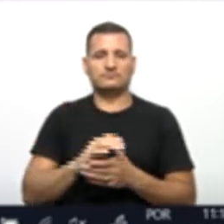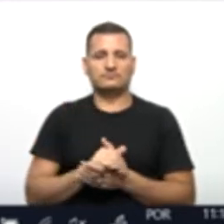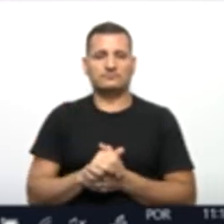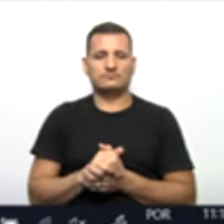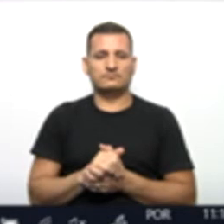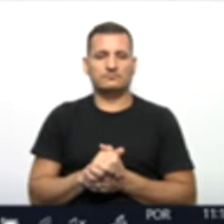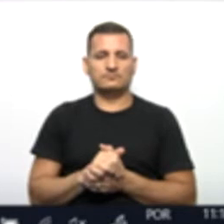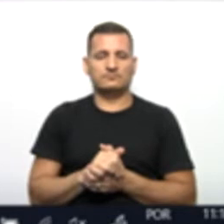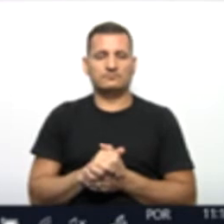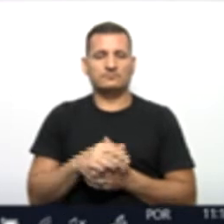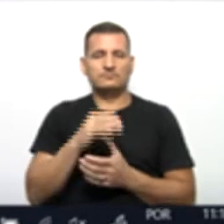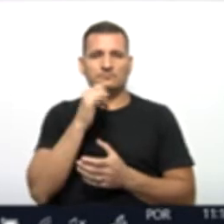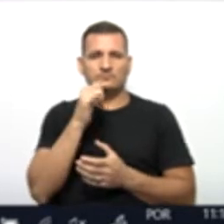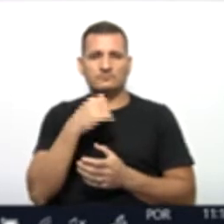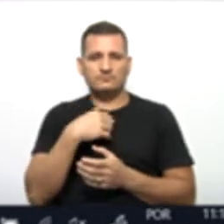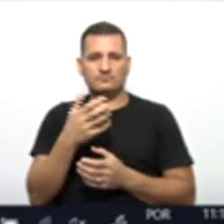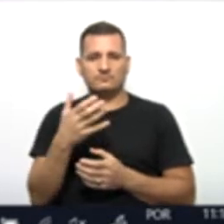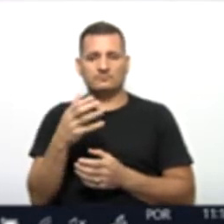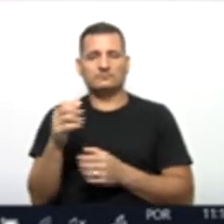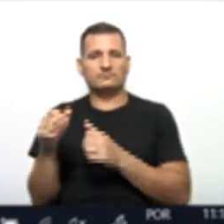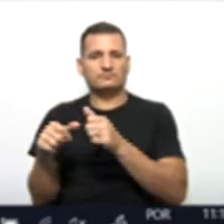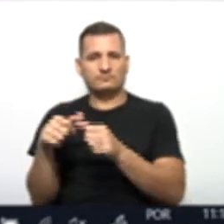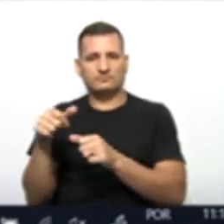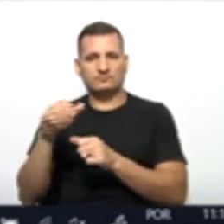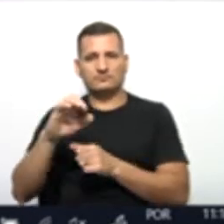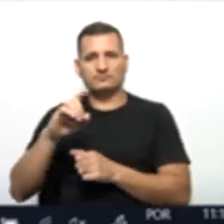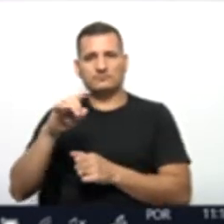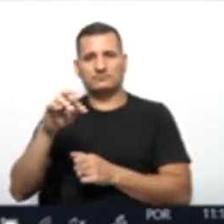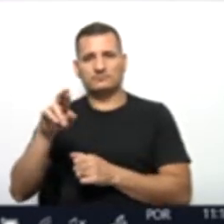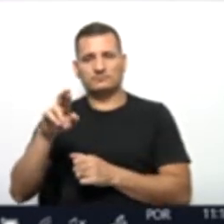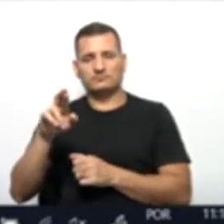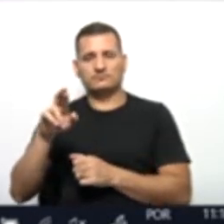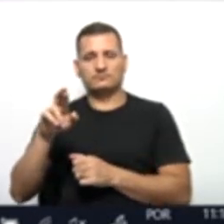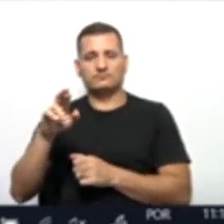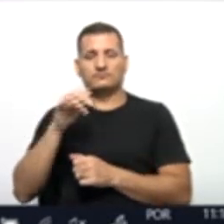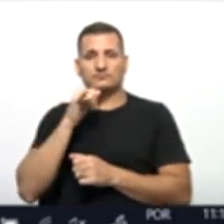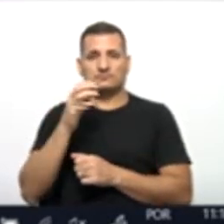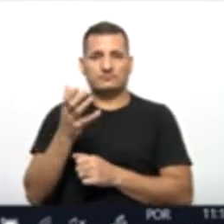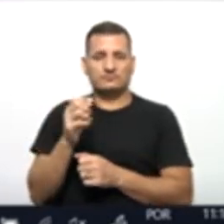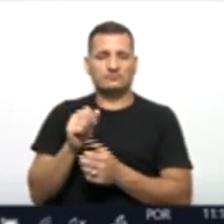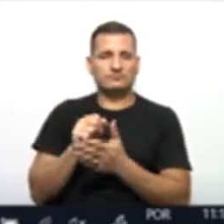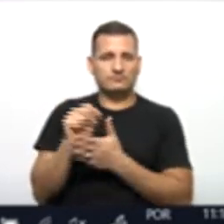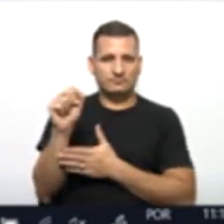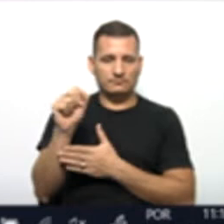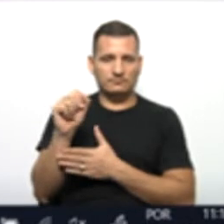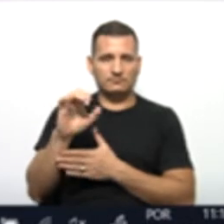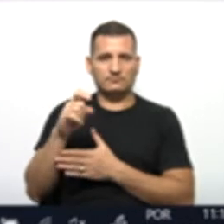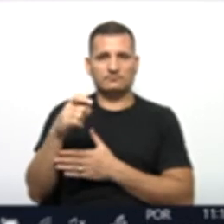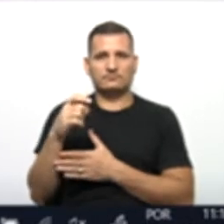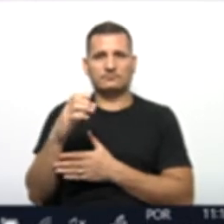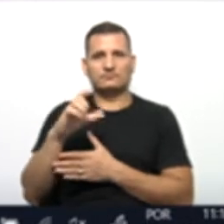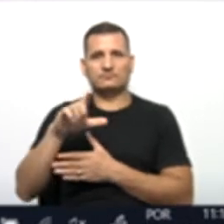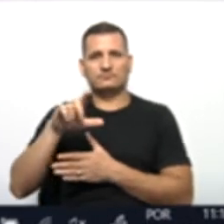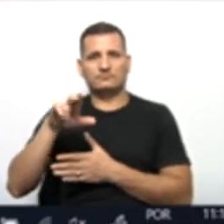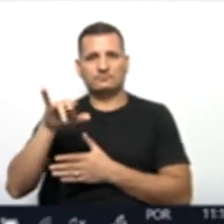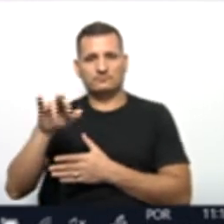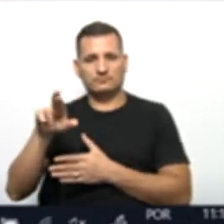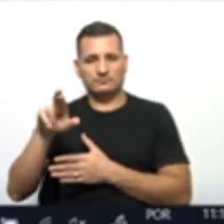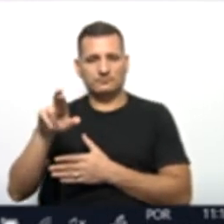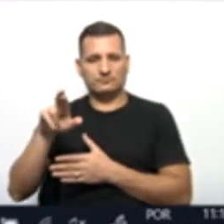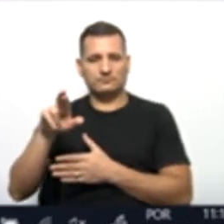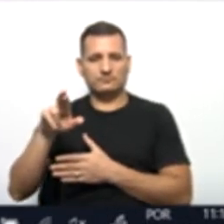quando eu quiser editar ele vai mudar o nome se eu quiser excluir ele vai excluir puxando das funções